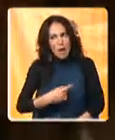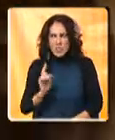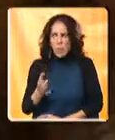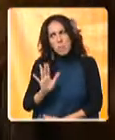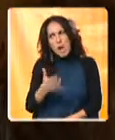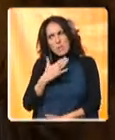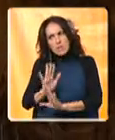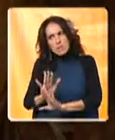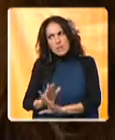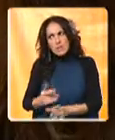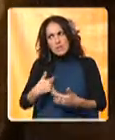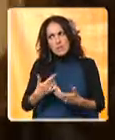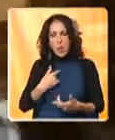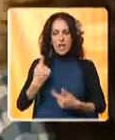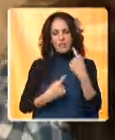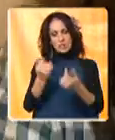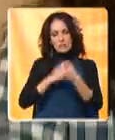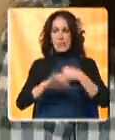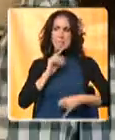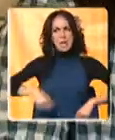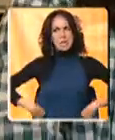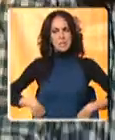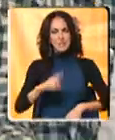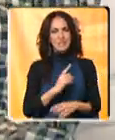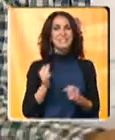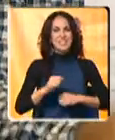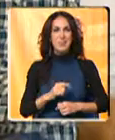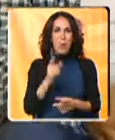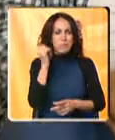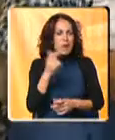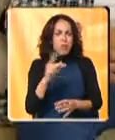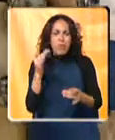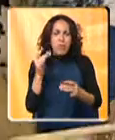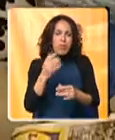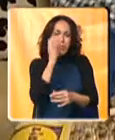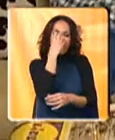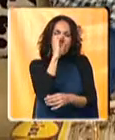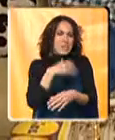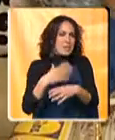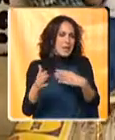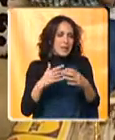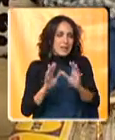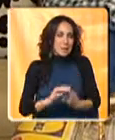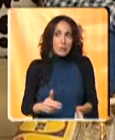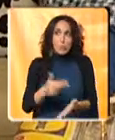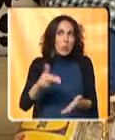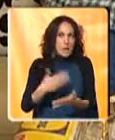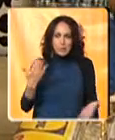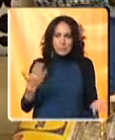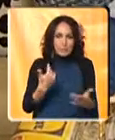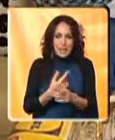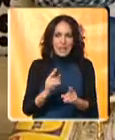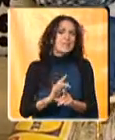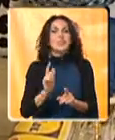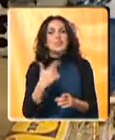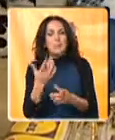pai? Muitas vezes. Tens de fazer de mãe? Sim, muitas vezes sim, porque ele faz umas palhaçadas que eu não estou à espera. E